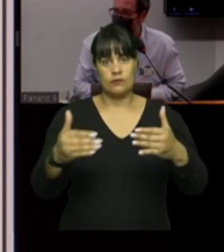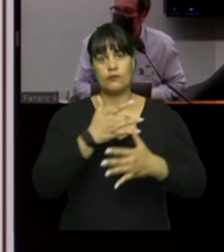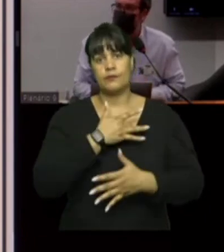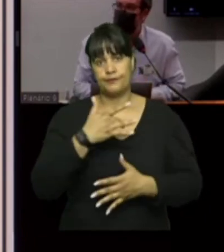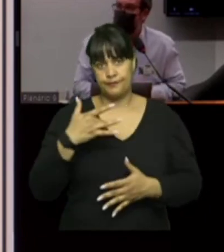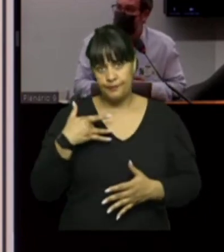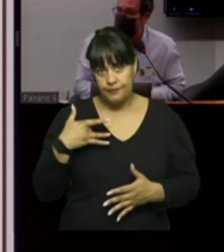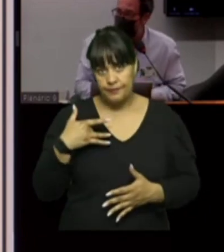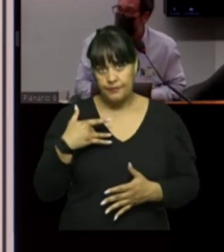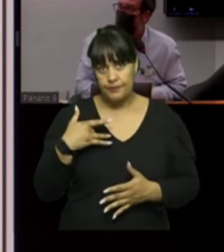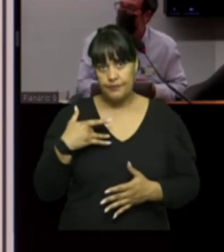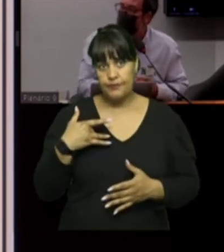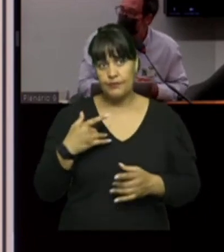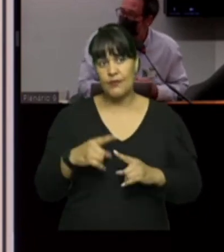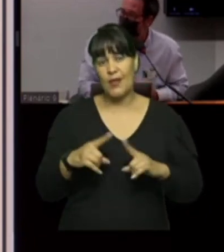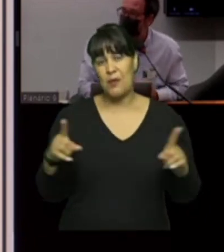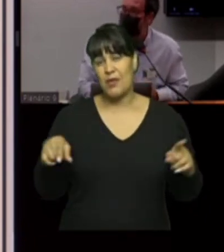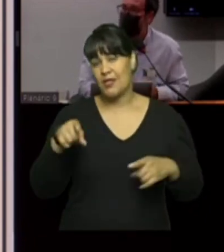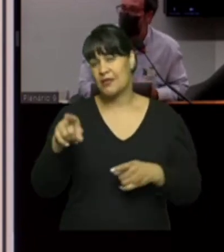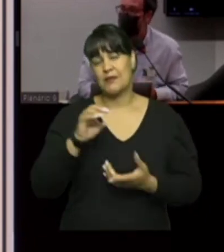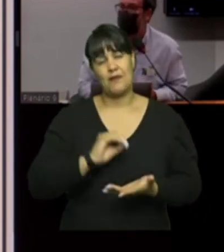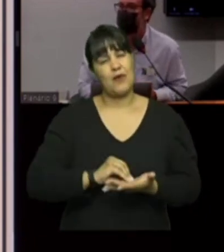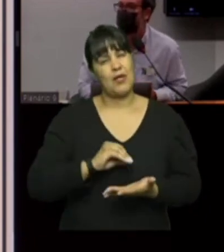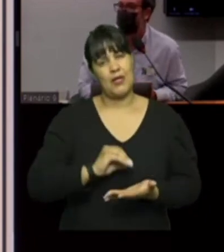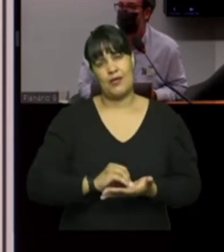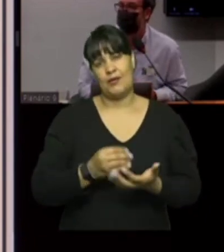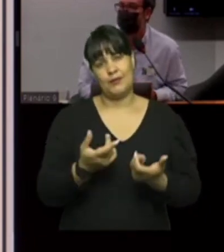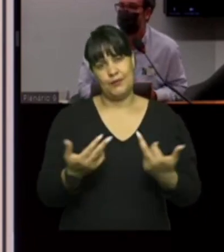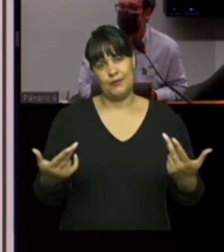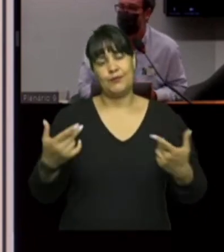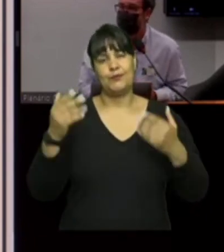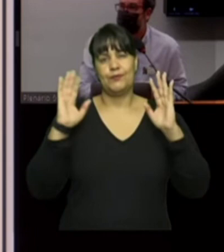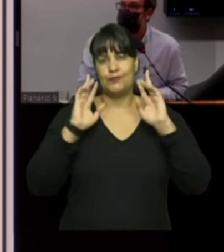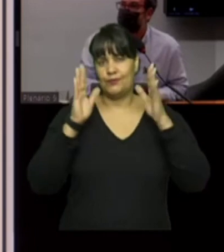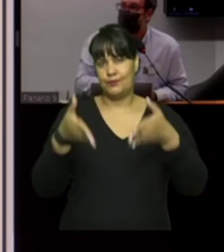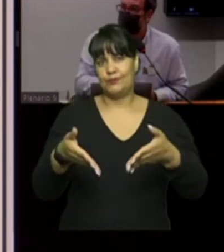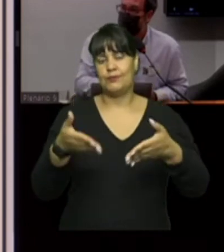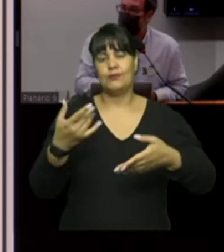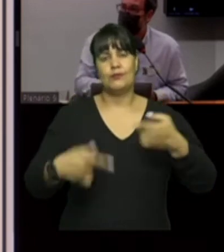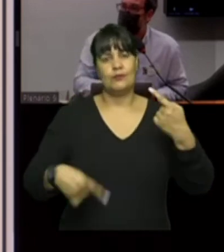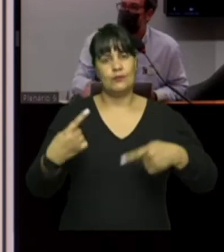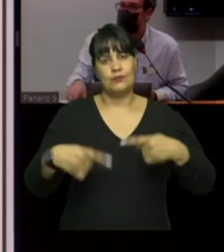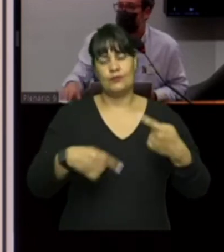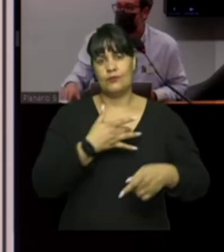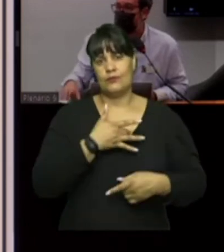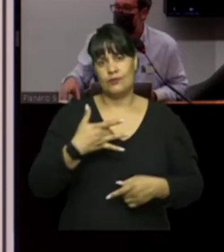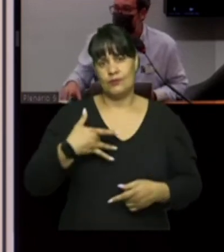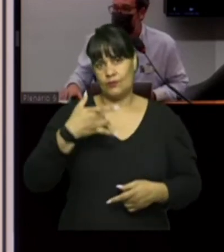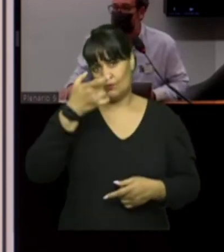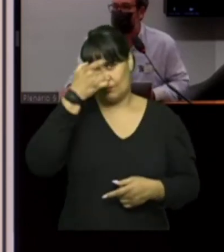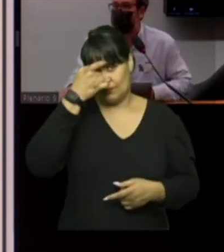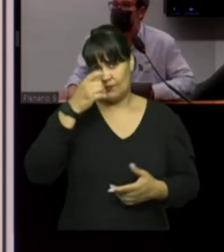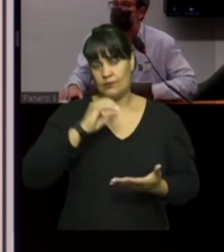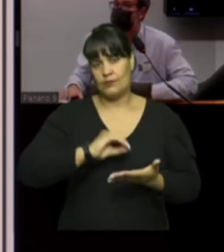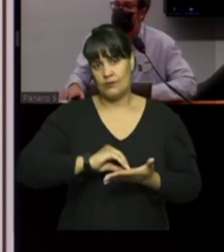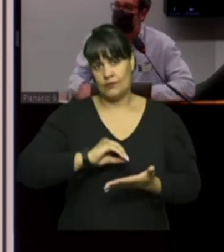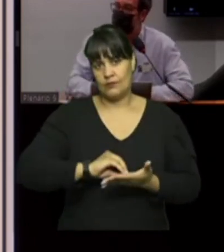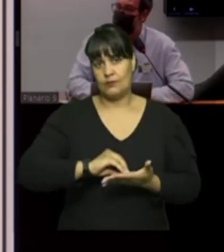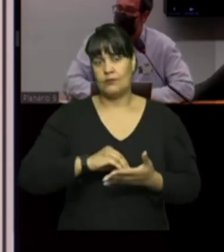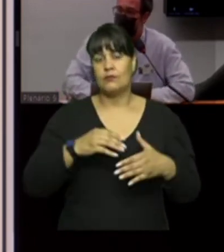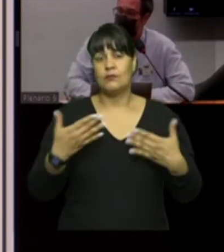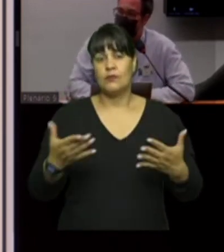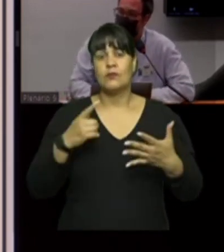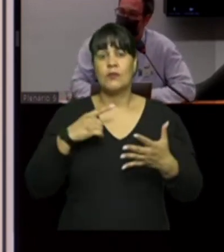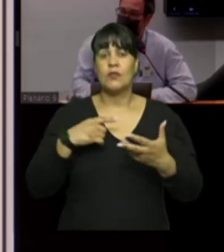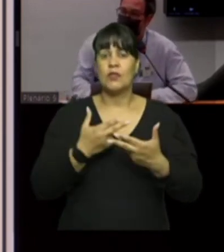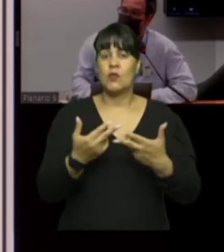Saúde acéfalo no que se refere à política de saúde mental no Brasil. Tanto é que sai uma definição, sem